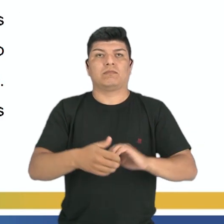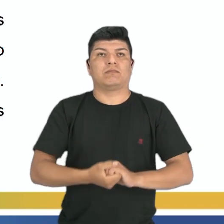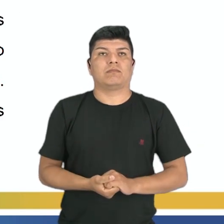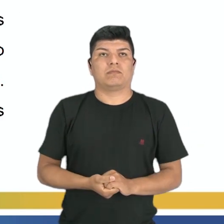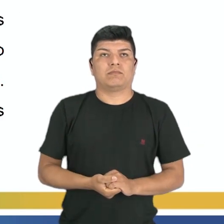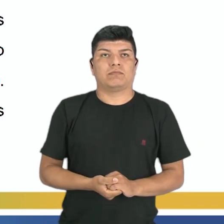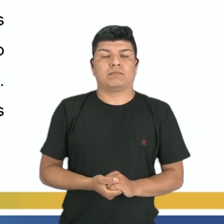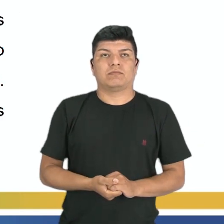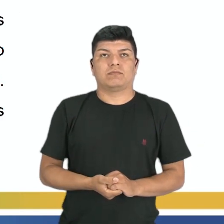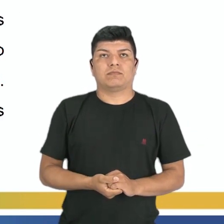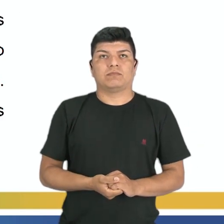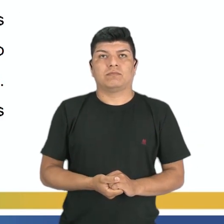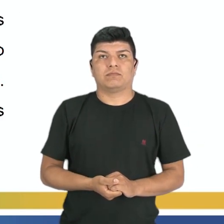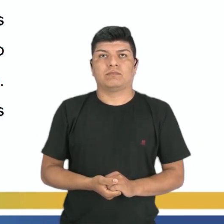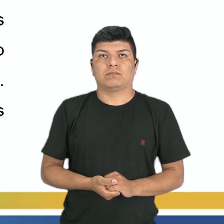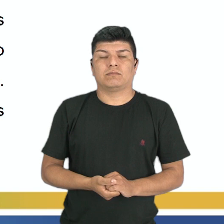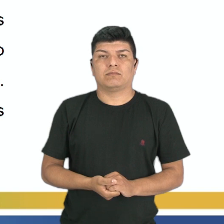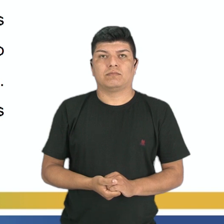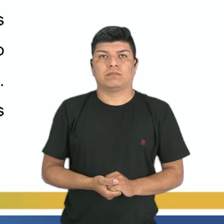Então,